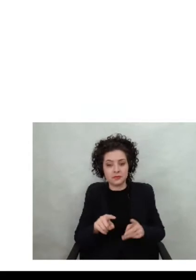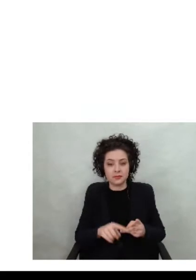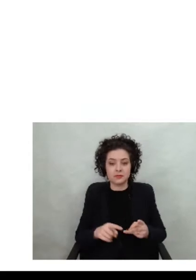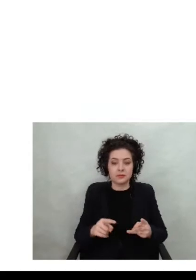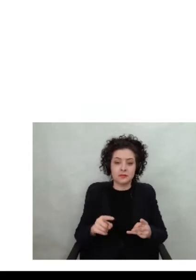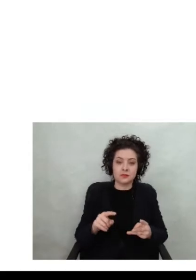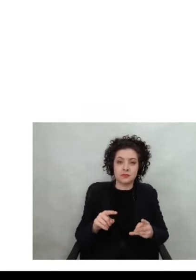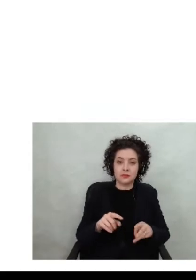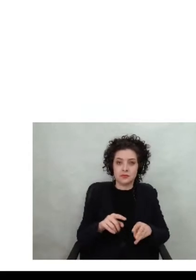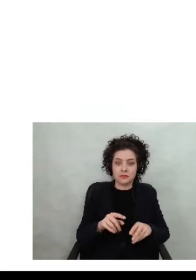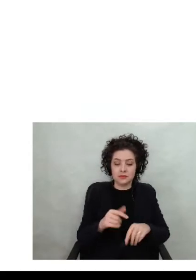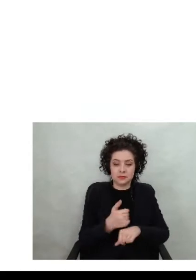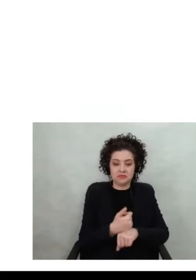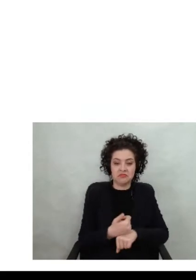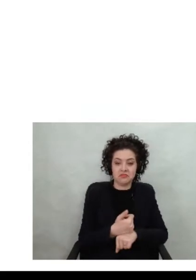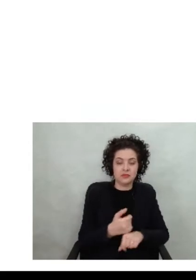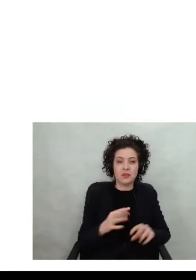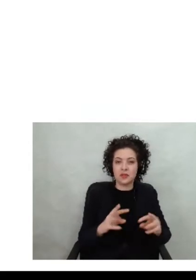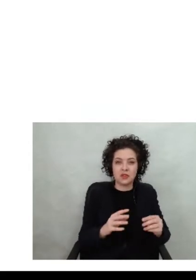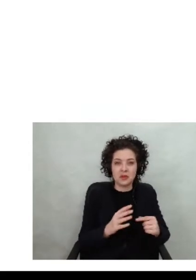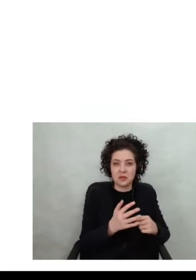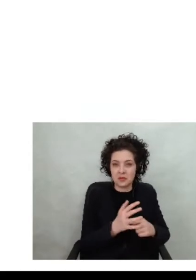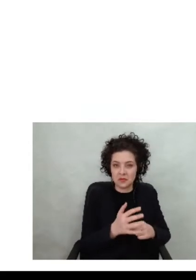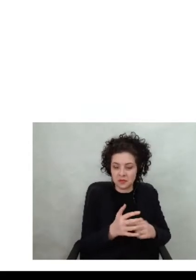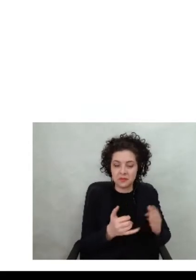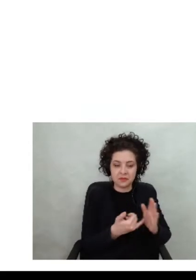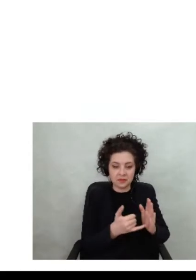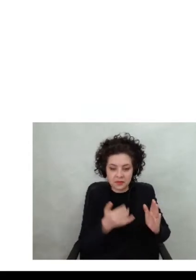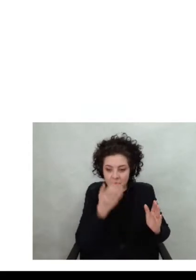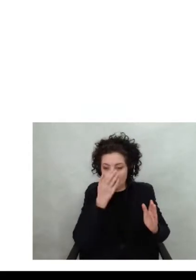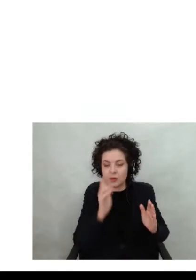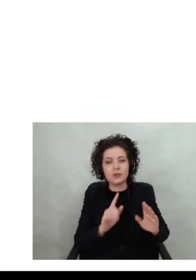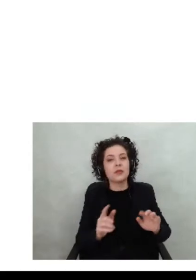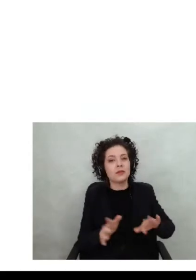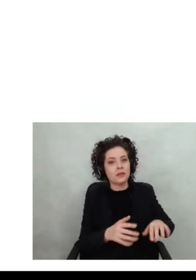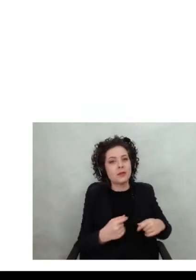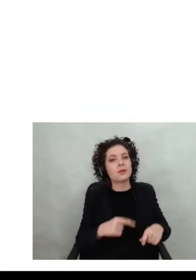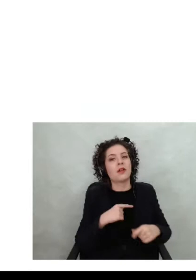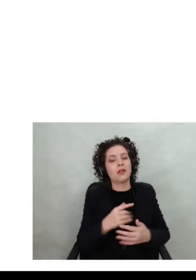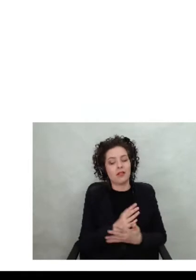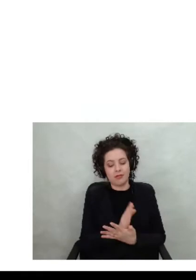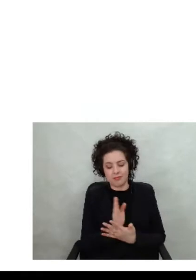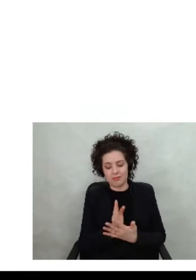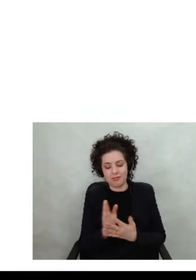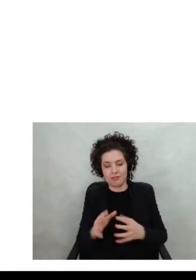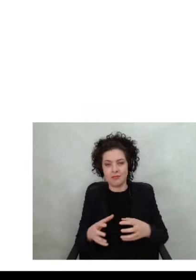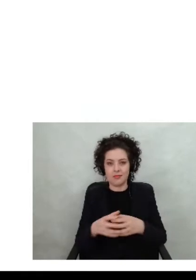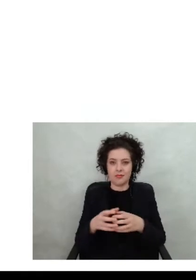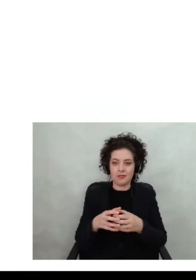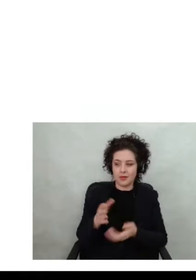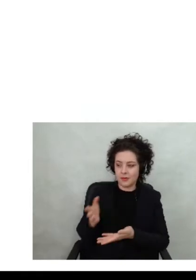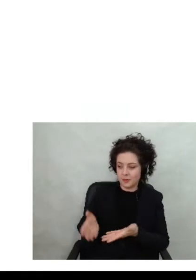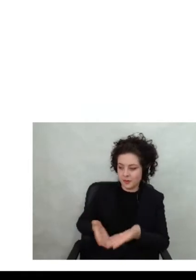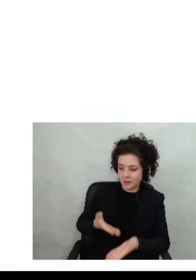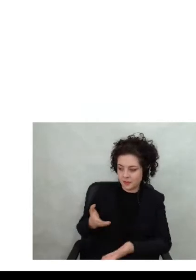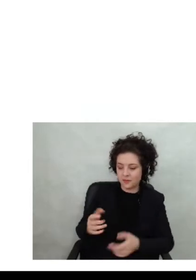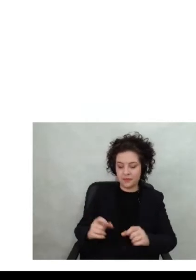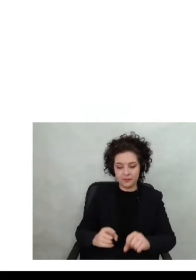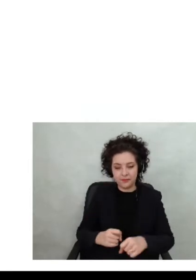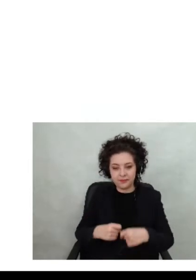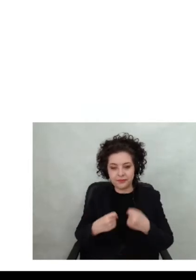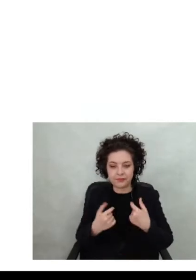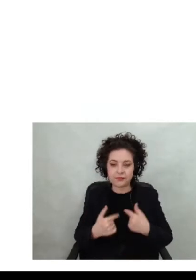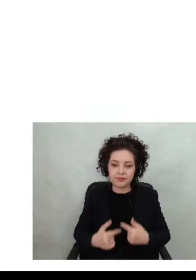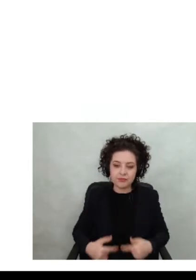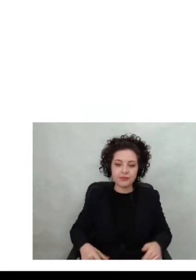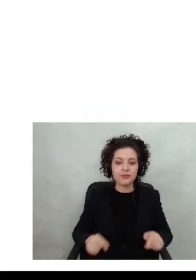falando de ventilador, mas tem que ter a equipe multi que faz todos esses esforços. Nós precisamos de